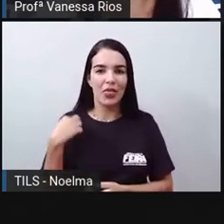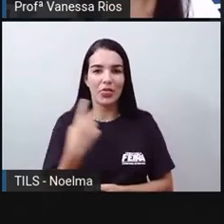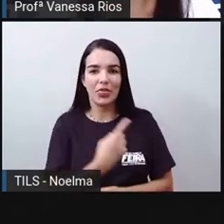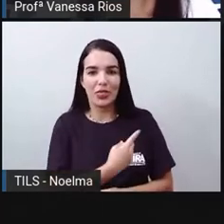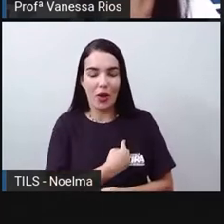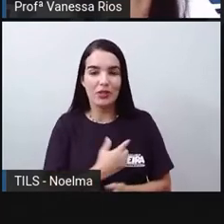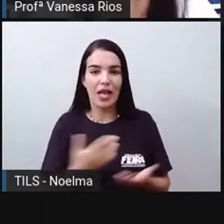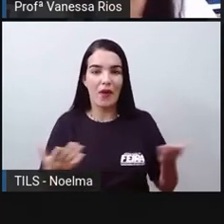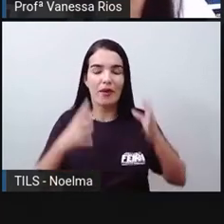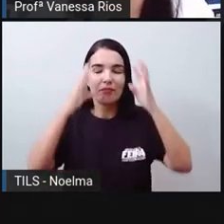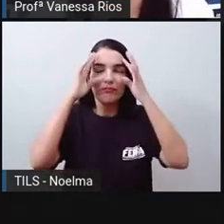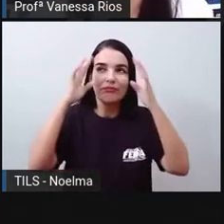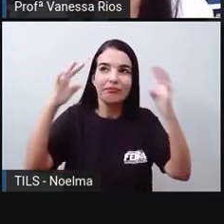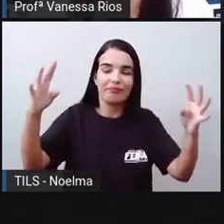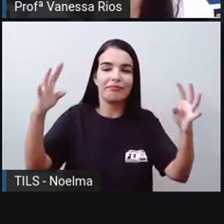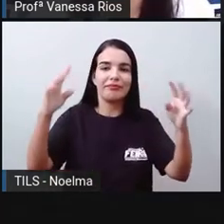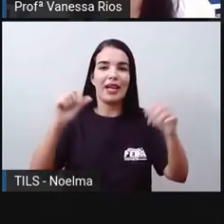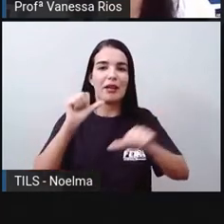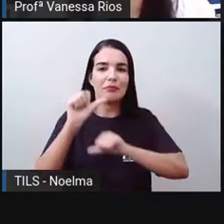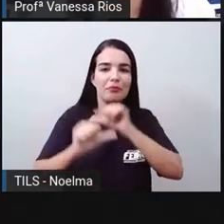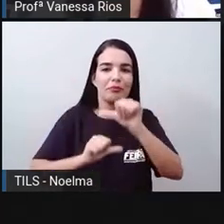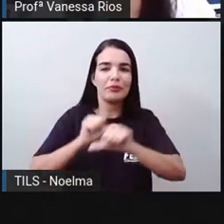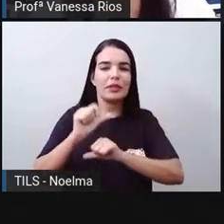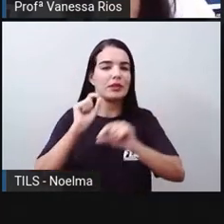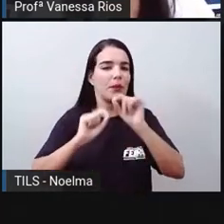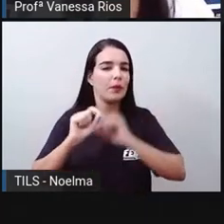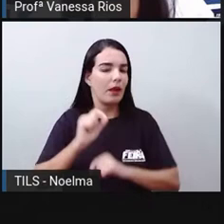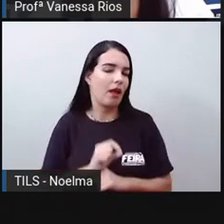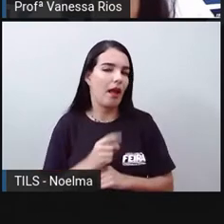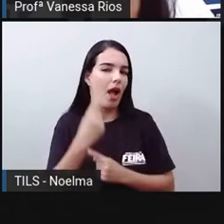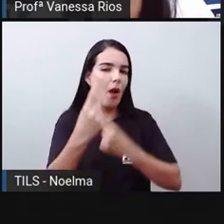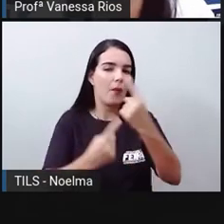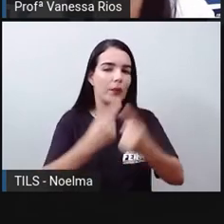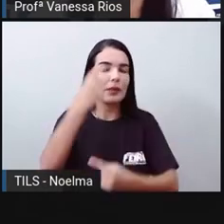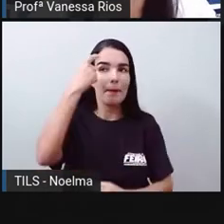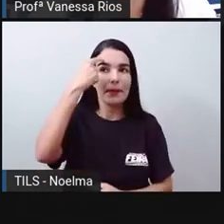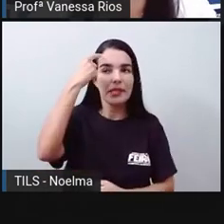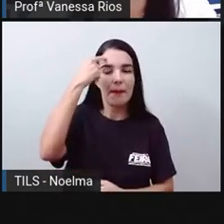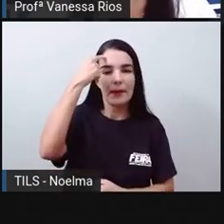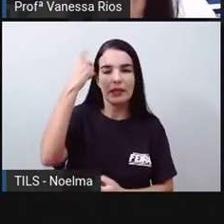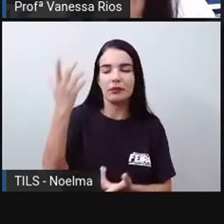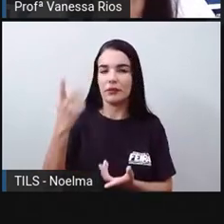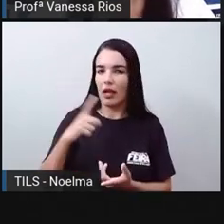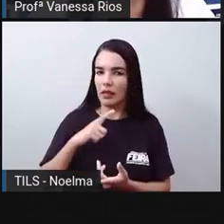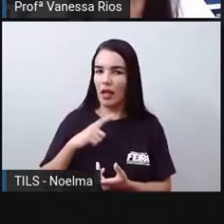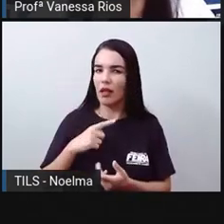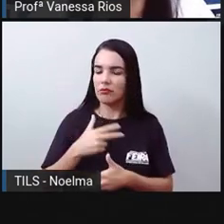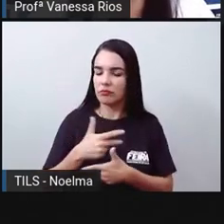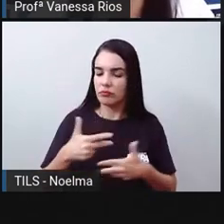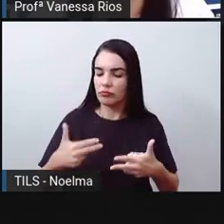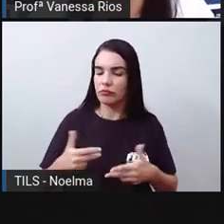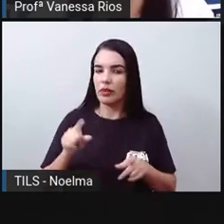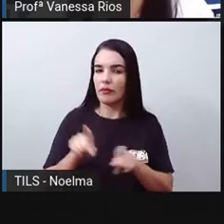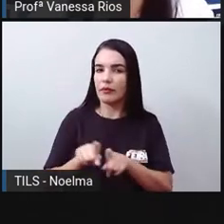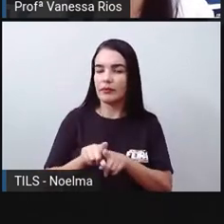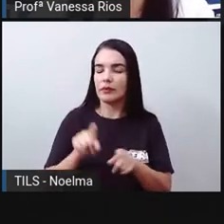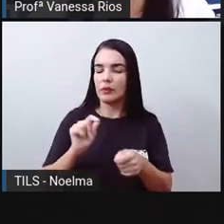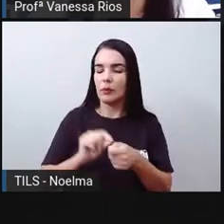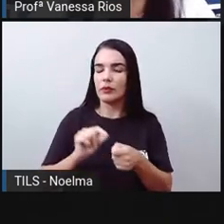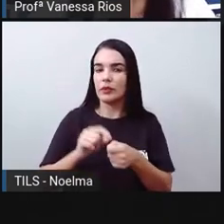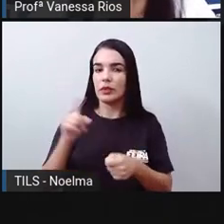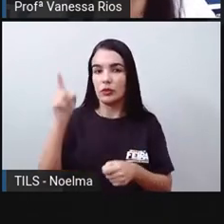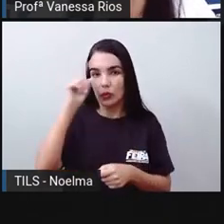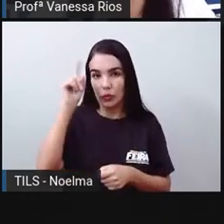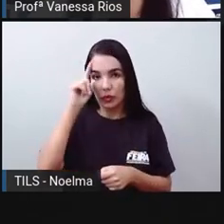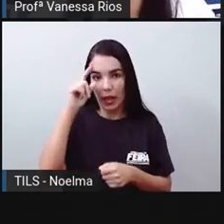nossa reflexão, né, para a mudança, de repente, de alguns pensamentos da gente, de nossas ações diárias em relação ao